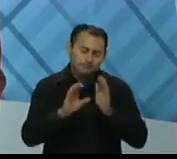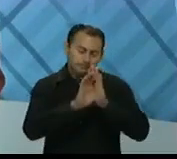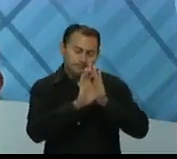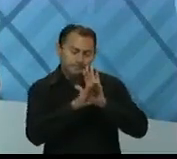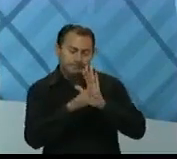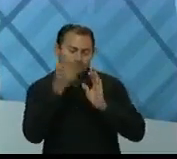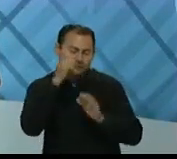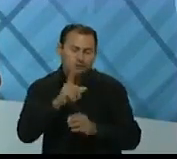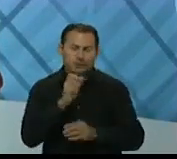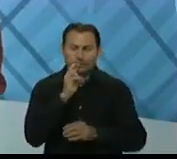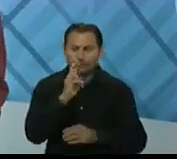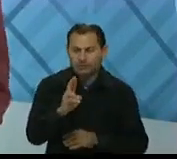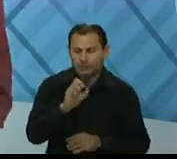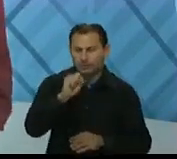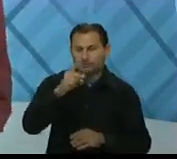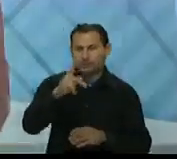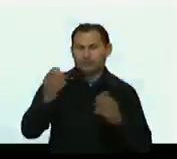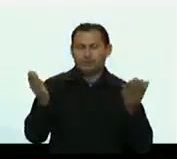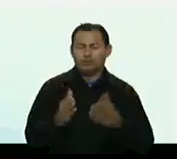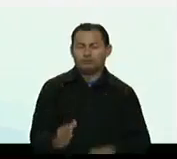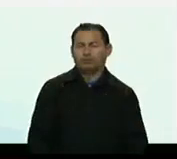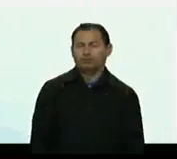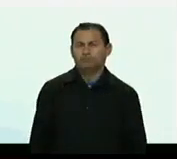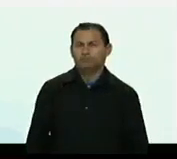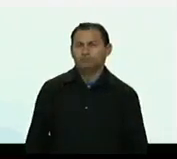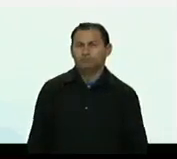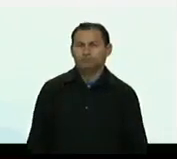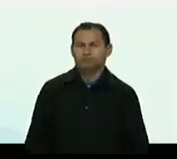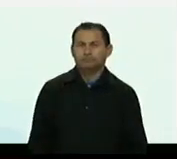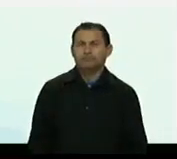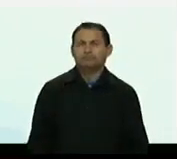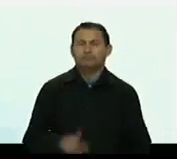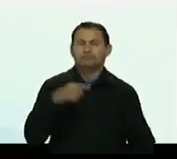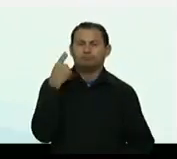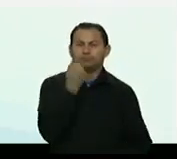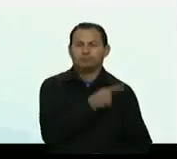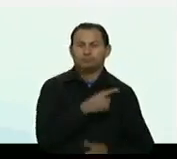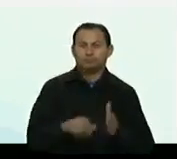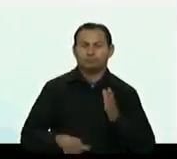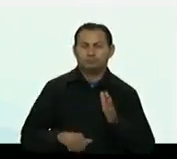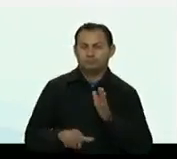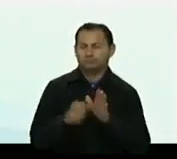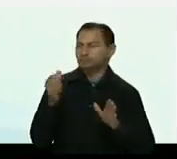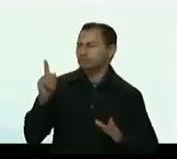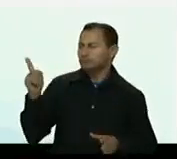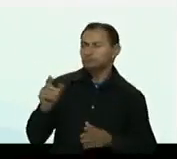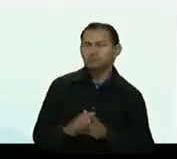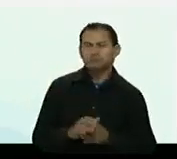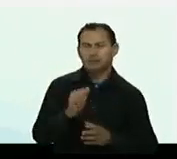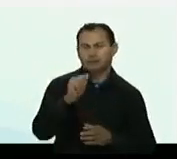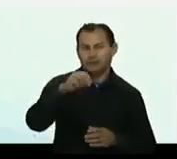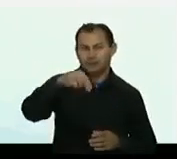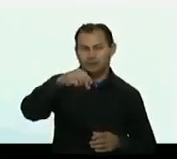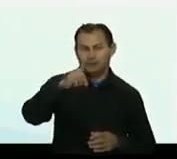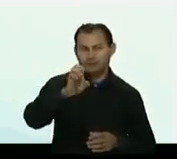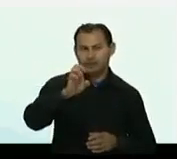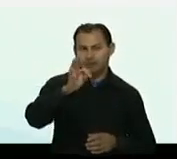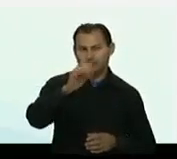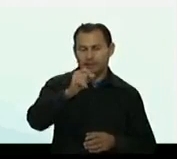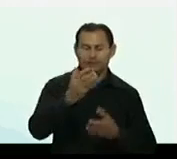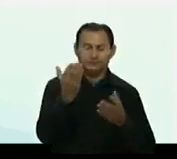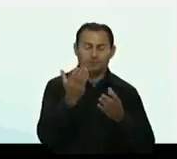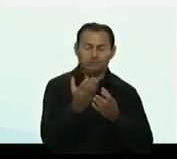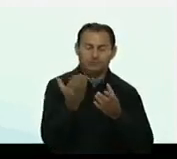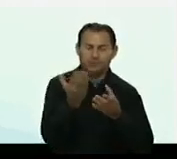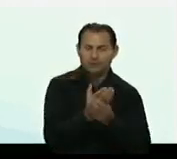conceitos, conseguiremos resolver a situação problema. Nós temos, no primeiro caso, a anditáxi e temos a